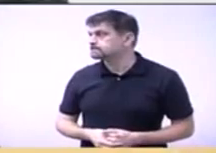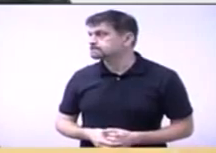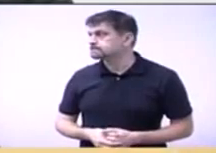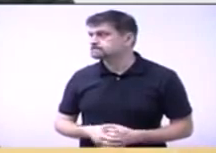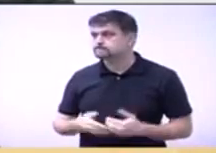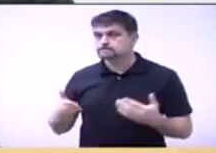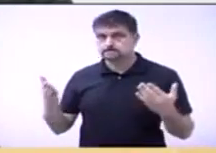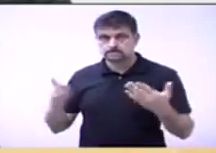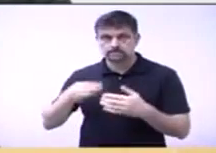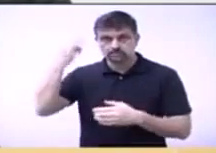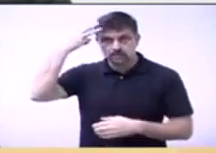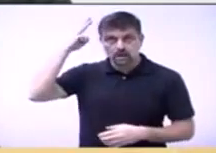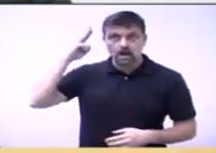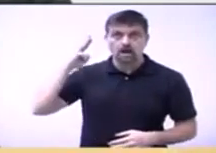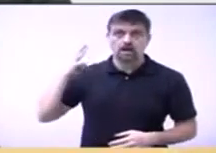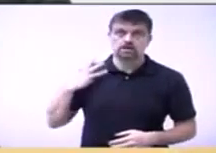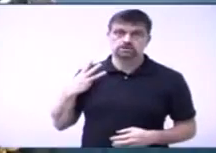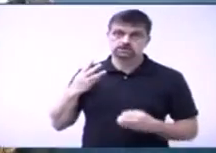Com a palavra, vereadora Ângela Duarte.